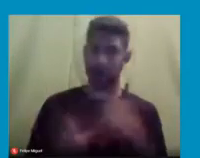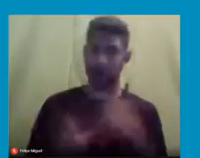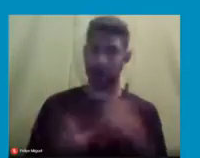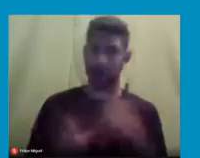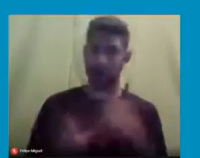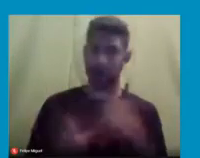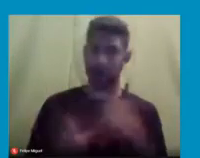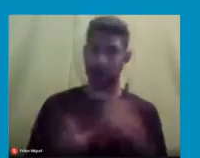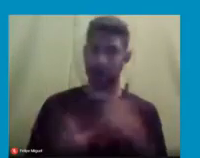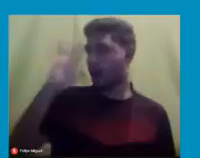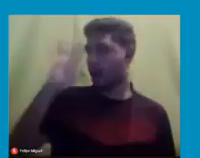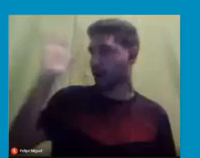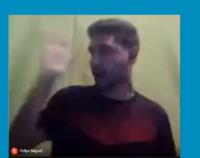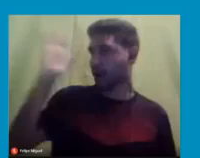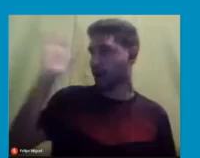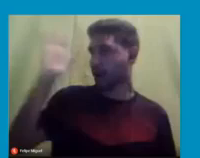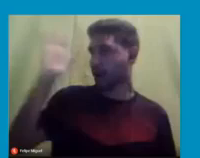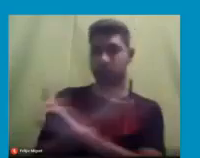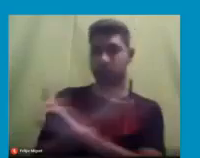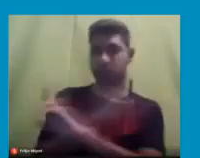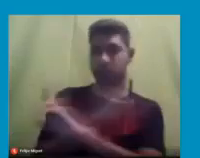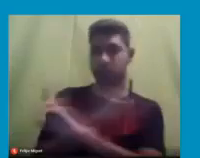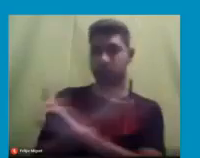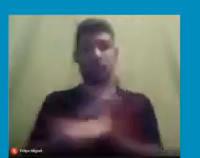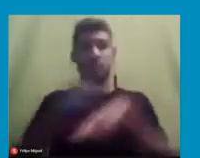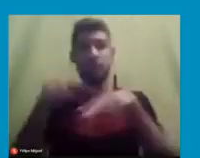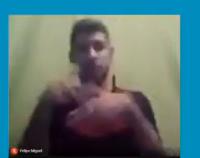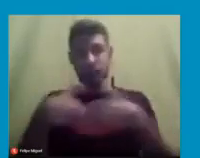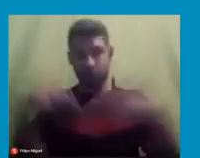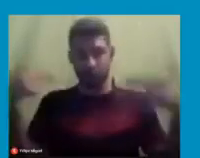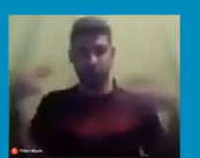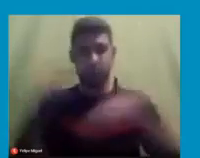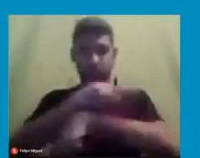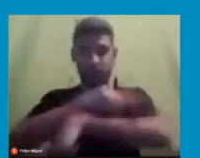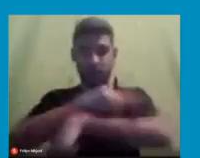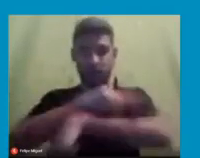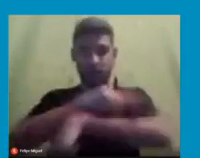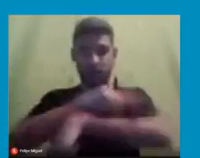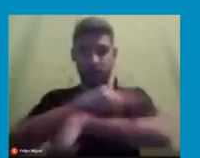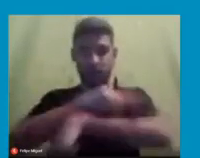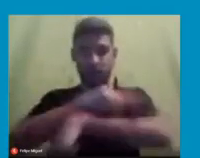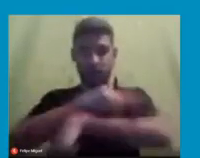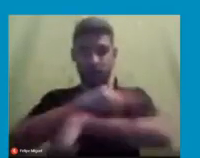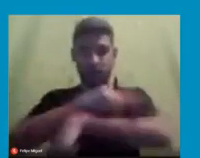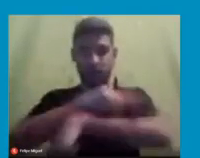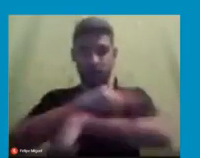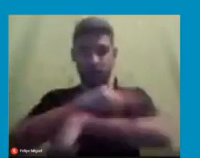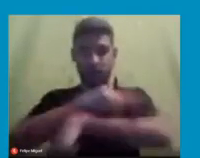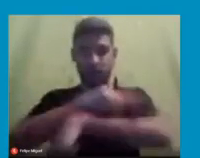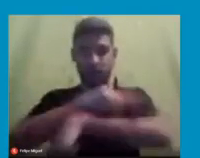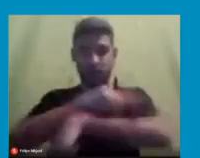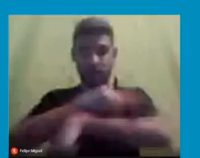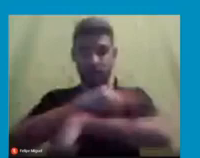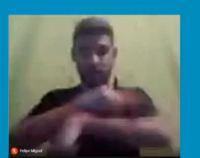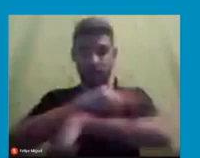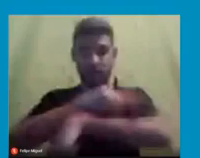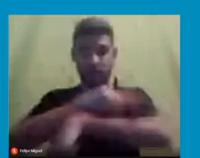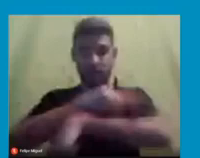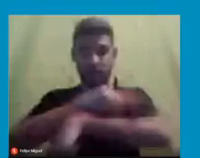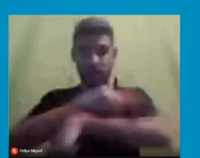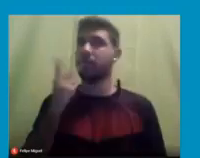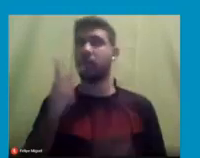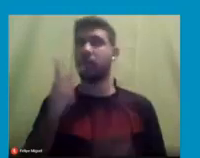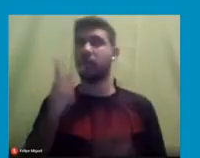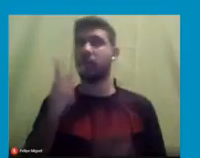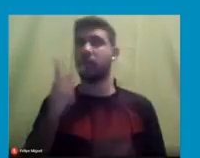para a gente pensar relações étnico-raciais no Brasil, relações de gênero, quando a gente fala do professor Peter Fry, mas que se opuseram, né,